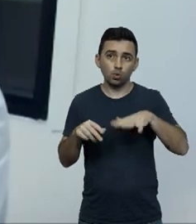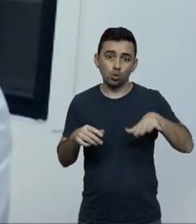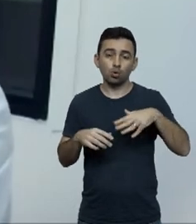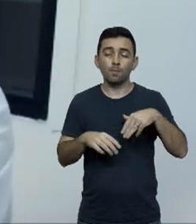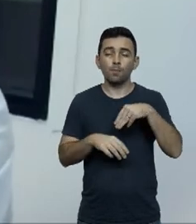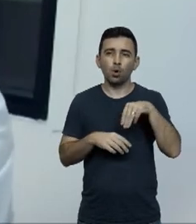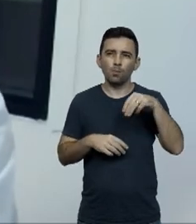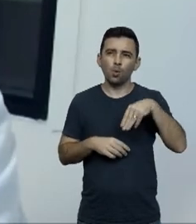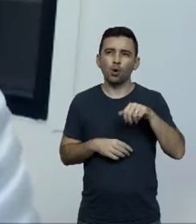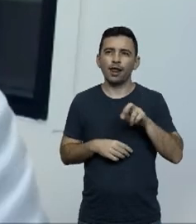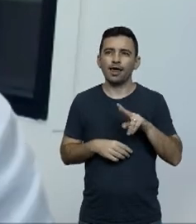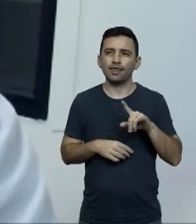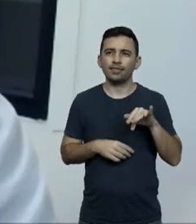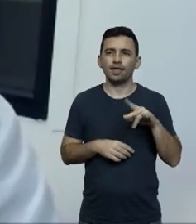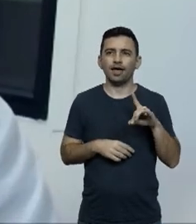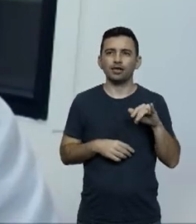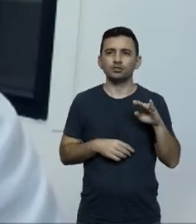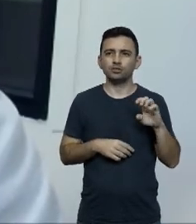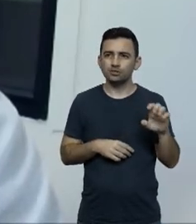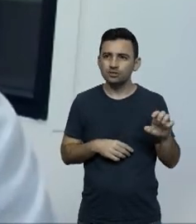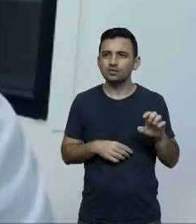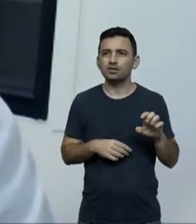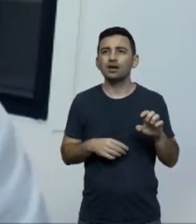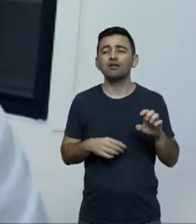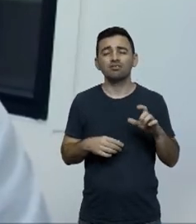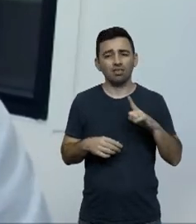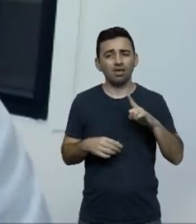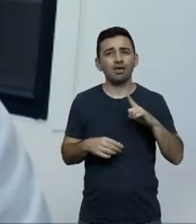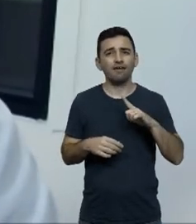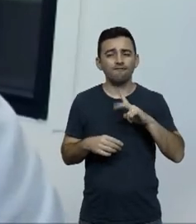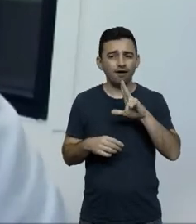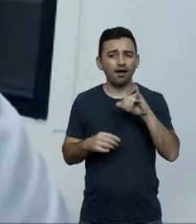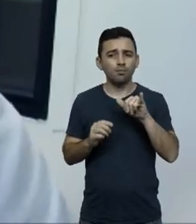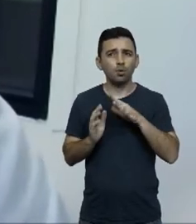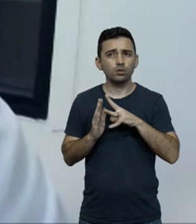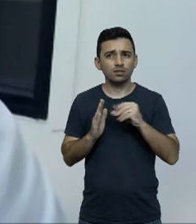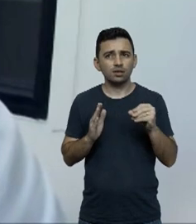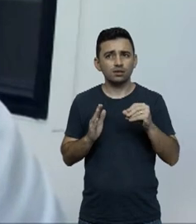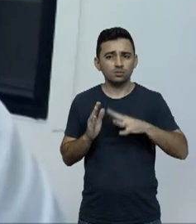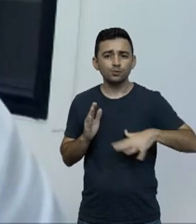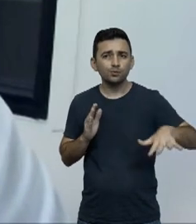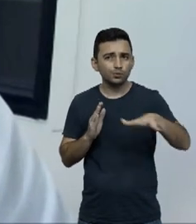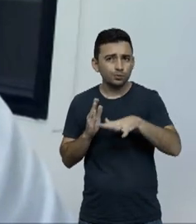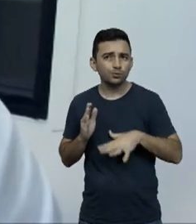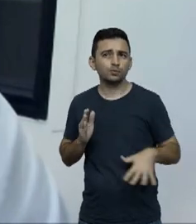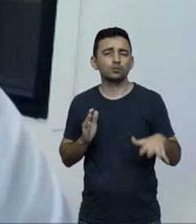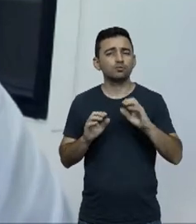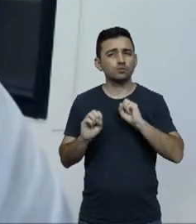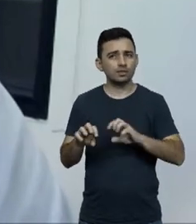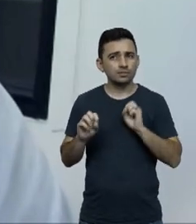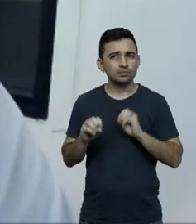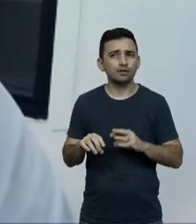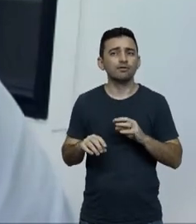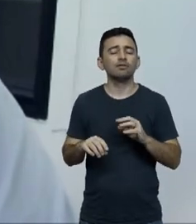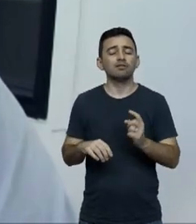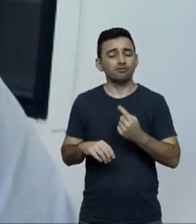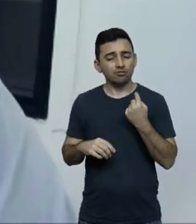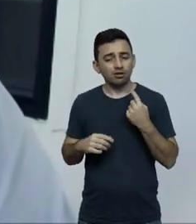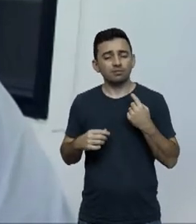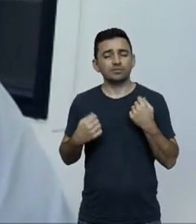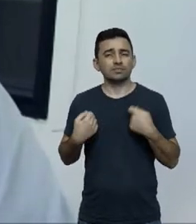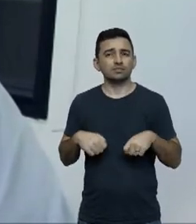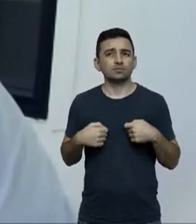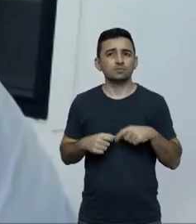vai gerar reflexos no campo da educação então isso não dá para se discutir de forma isolada né então a gente é